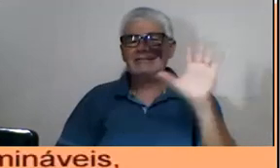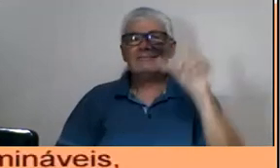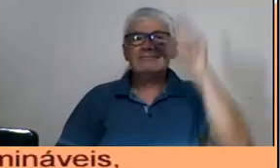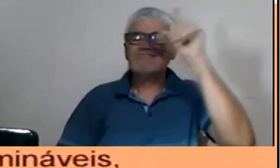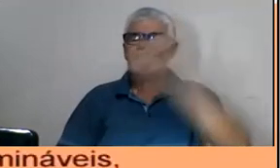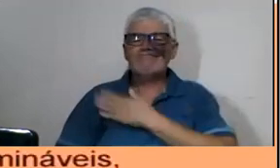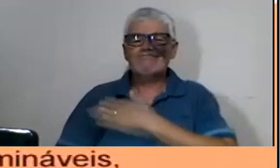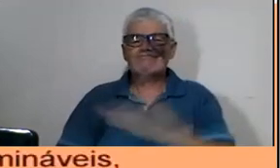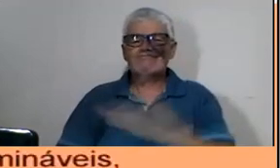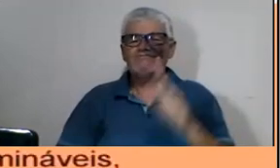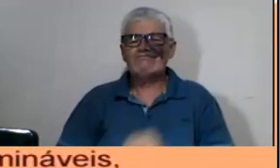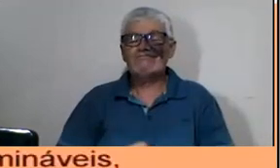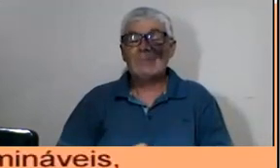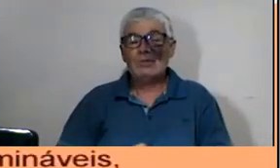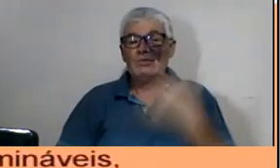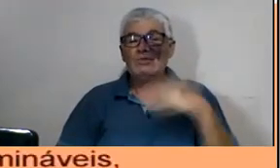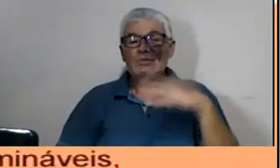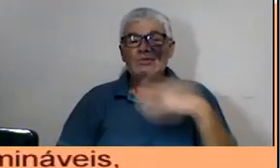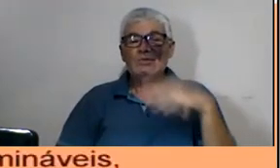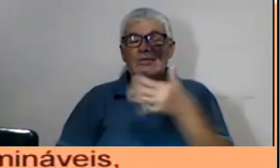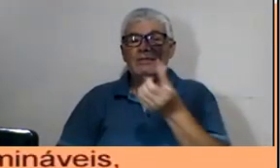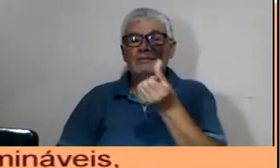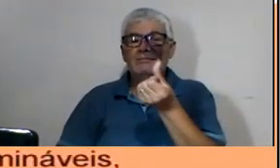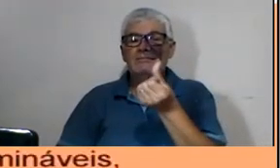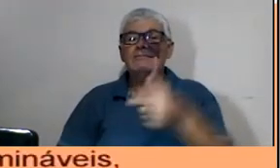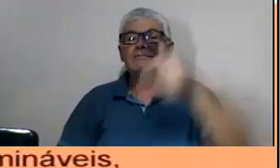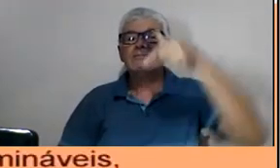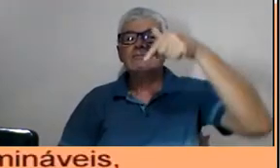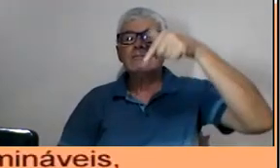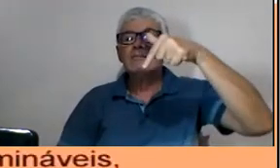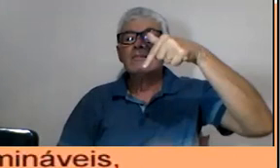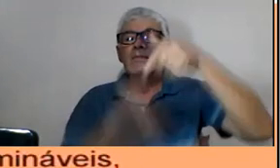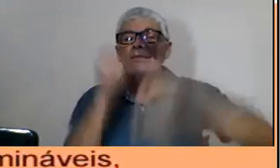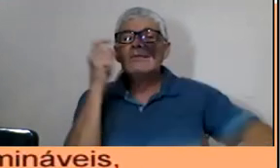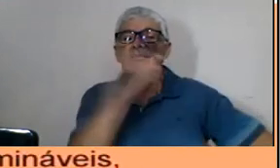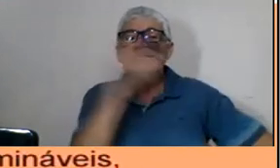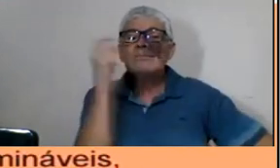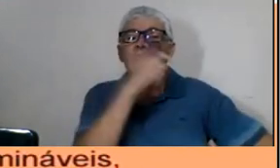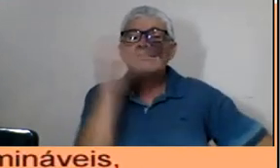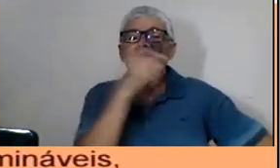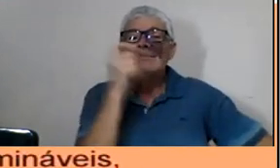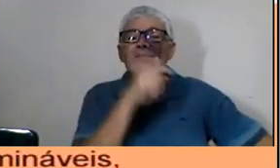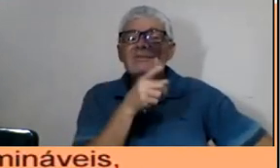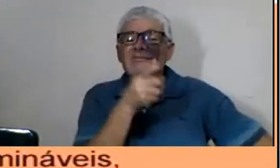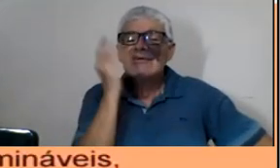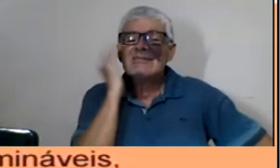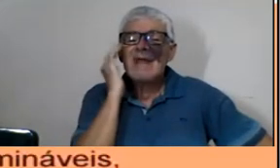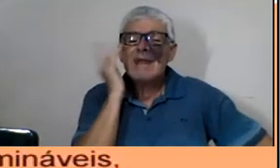Organizar, como é que se diz? Mandar em tudo no mundo. Olha isso, é uma loucura, né? Querer ser o